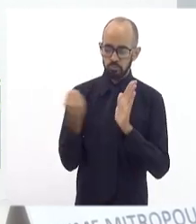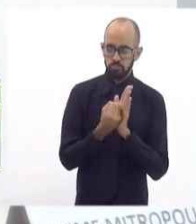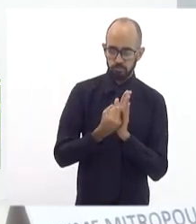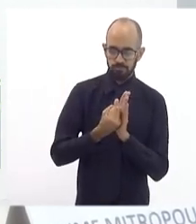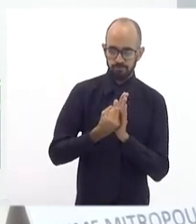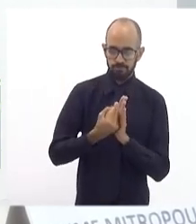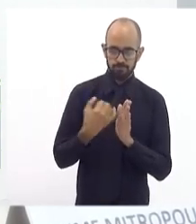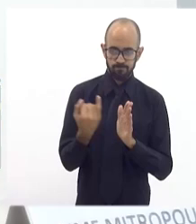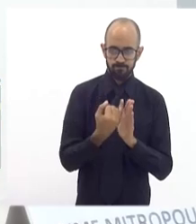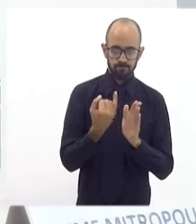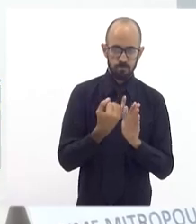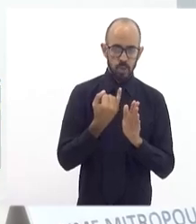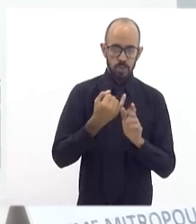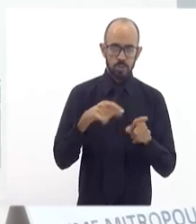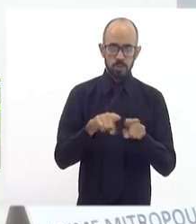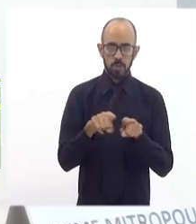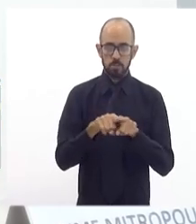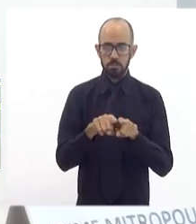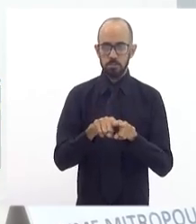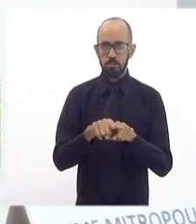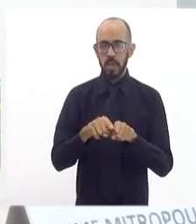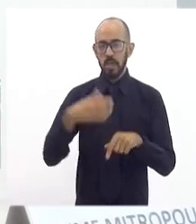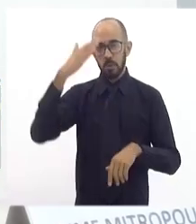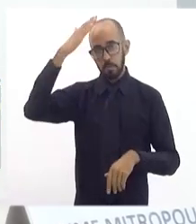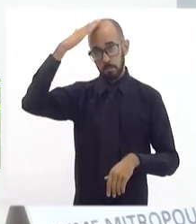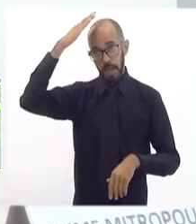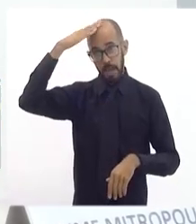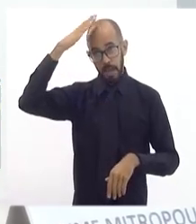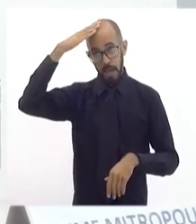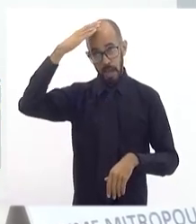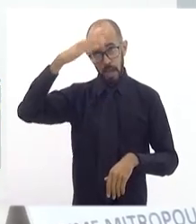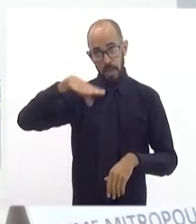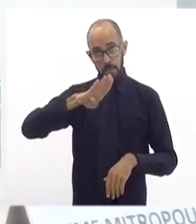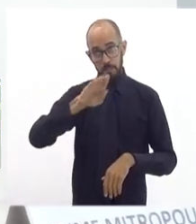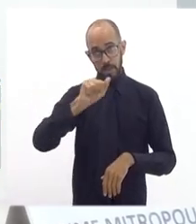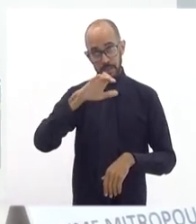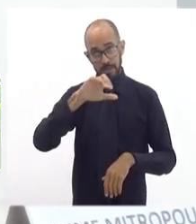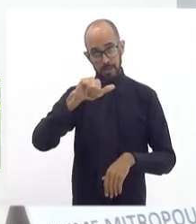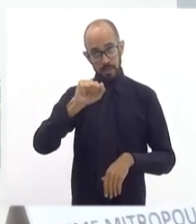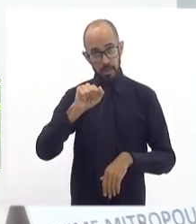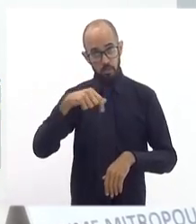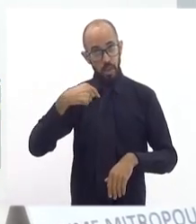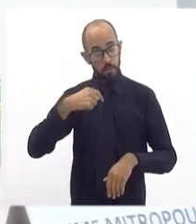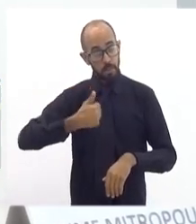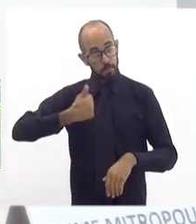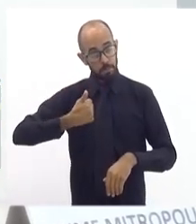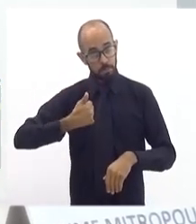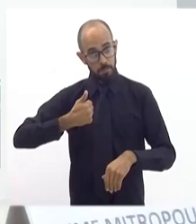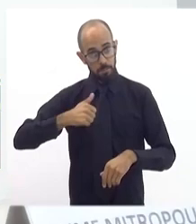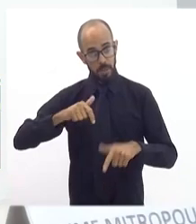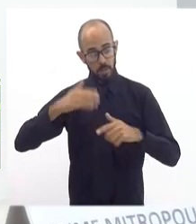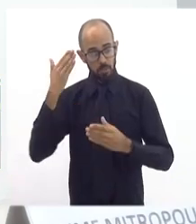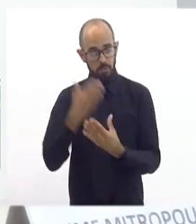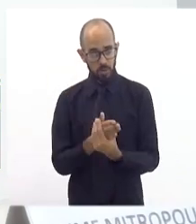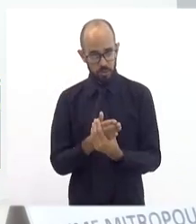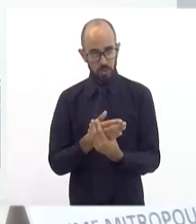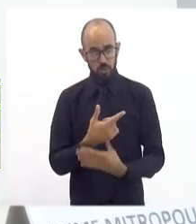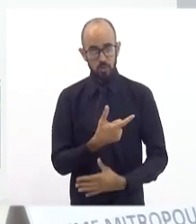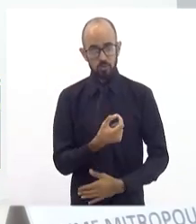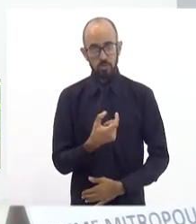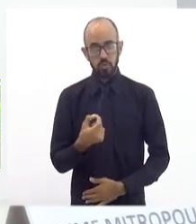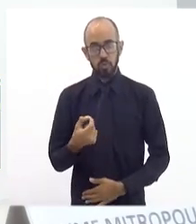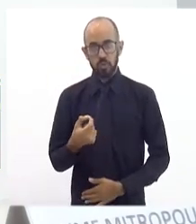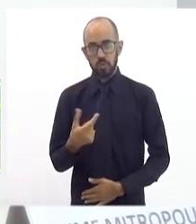na época da Bacia do Paraná por exemplo foi minha primeira ação vou guardar com carinho isso em 2002